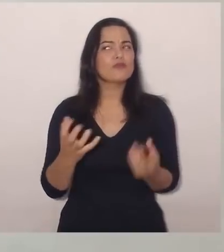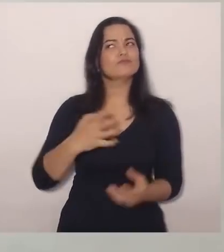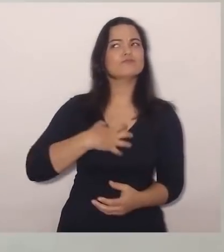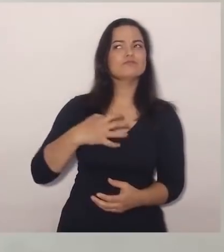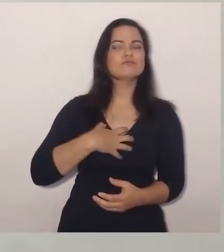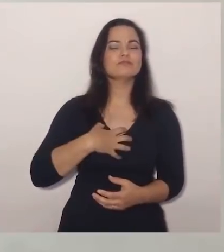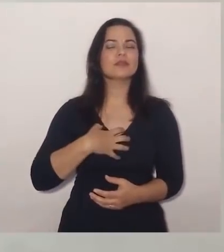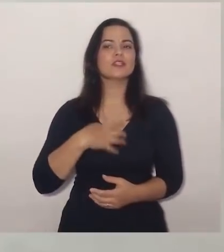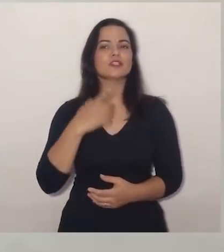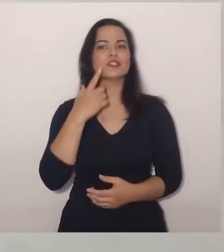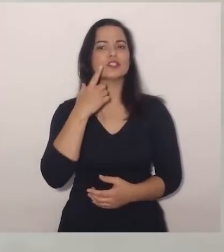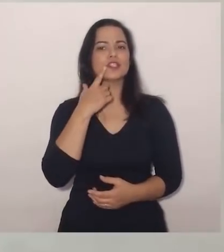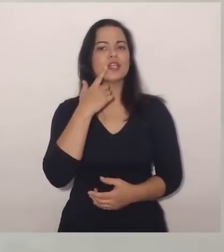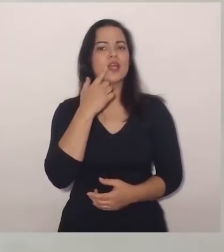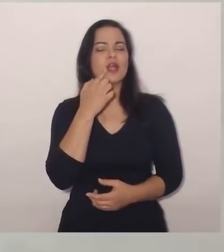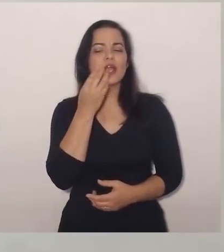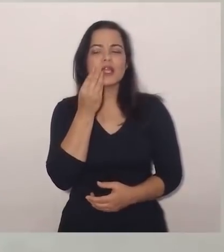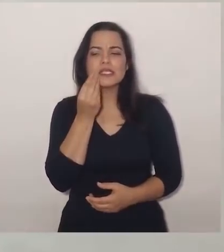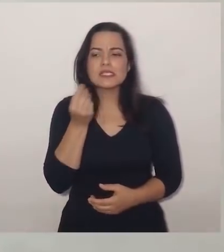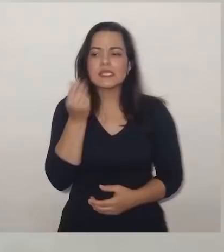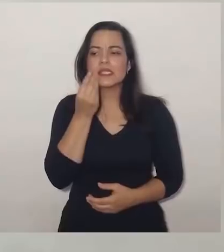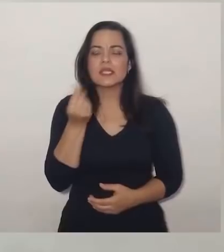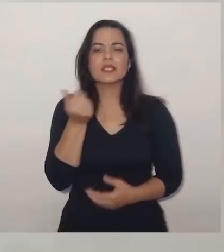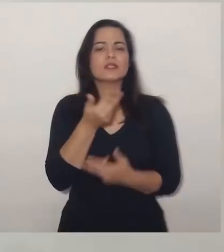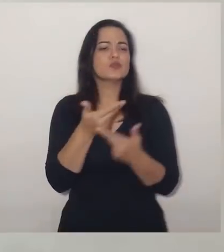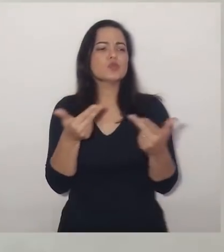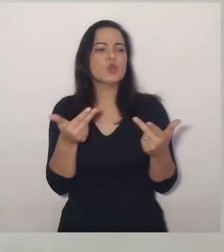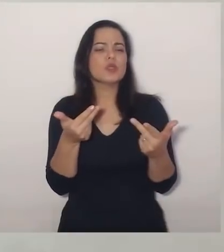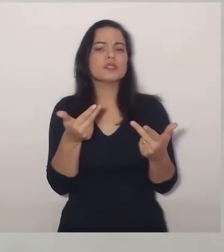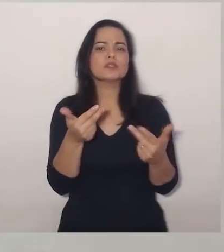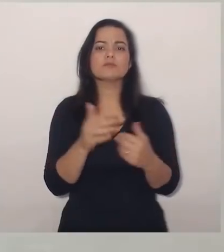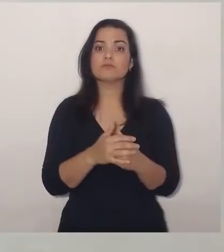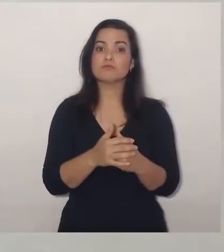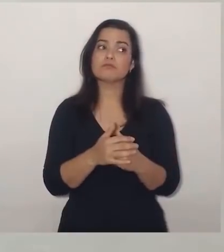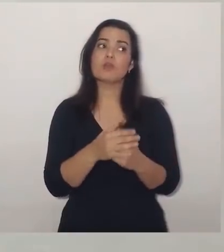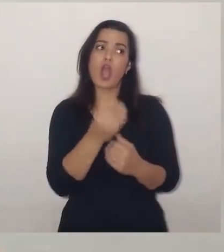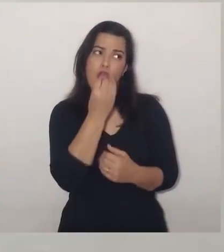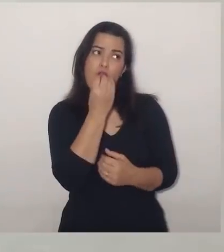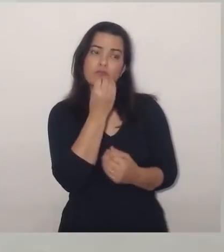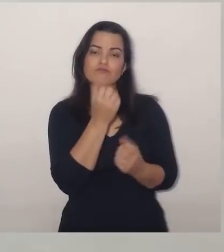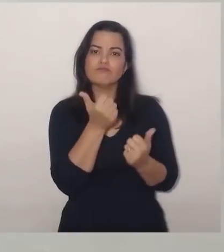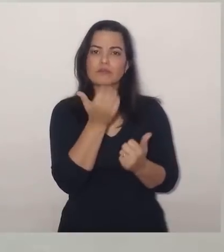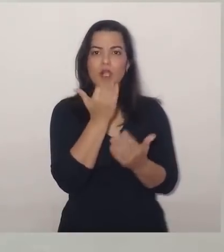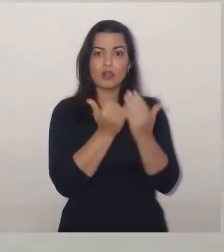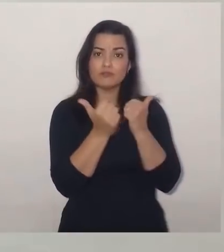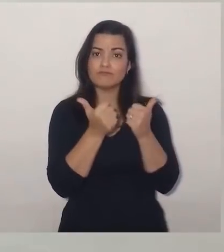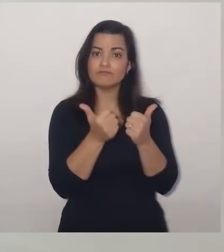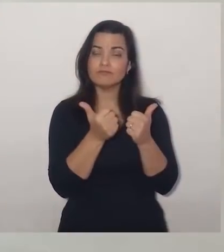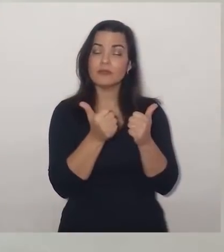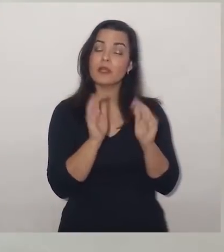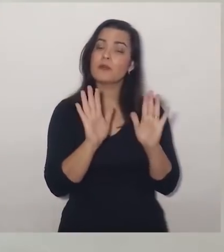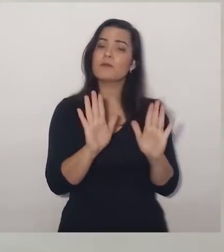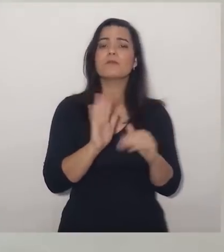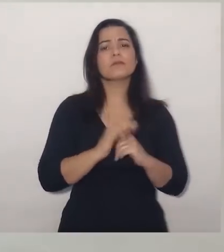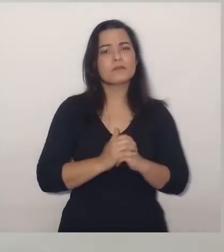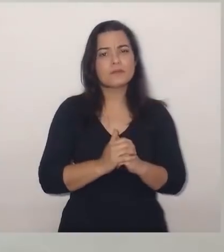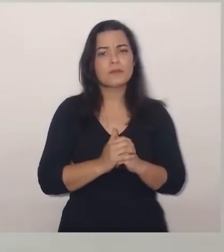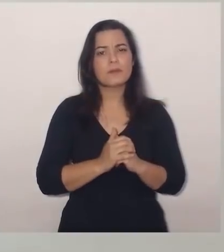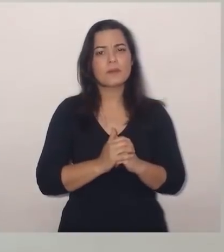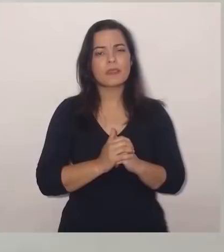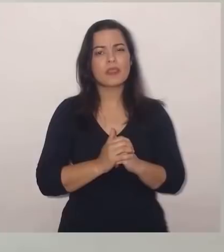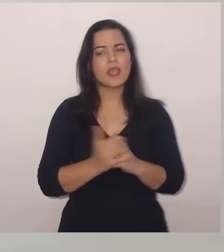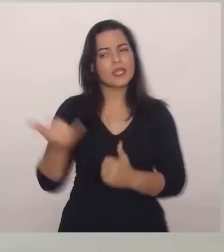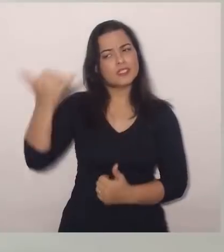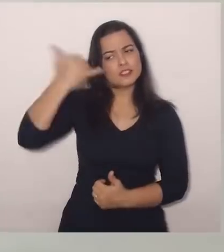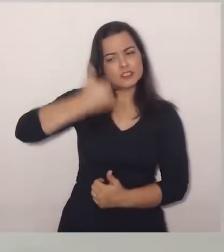e percebe o sabor das coisas? Comendo, tá bom. Mas você sabe me